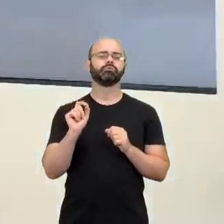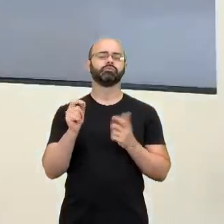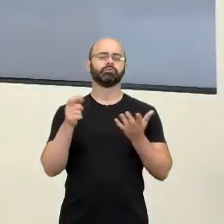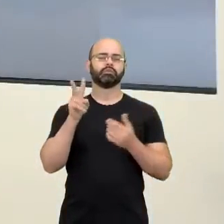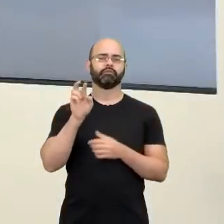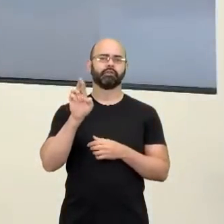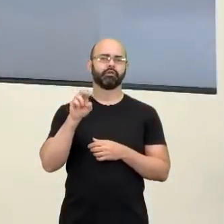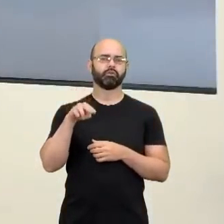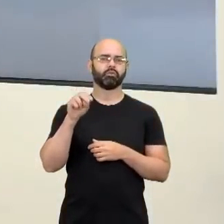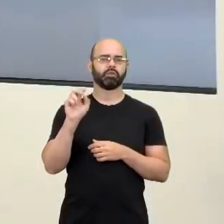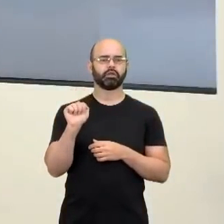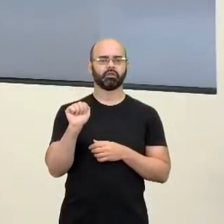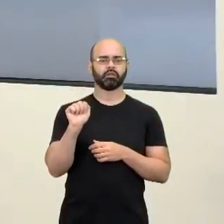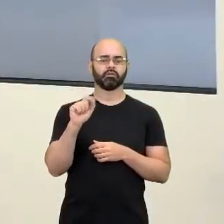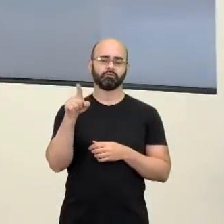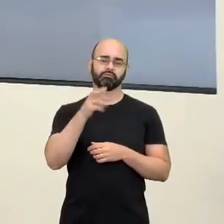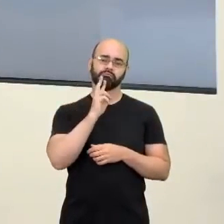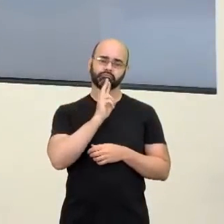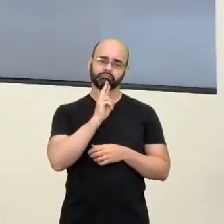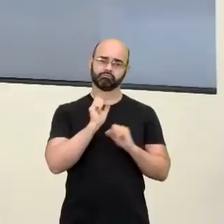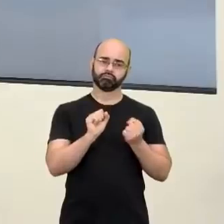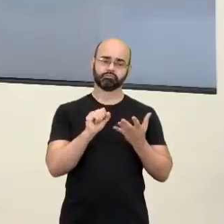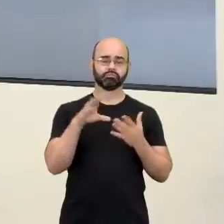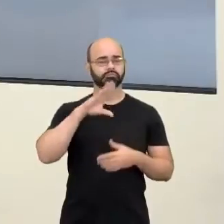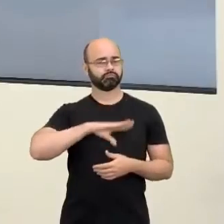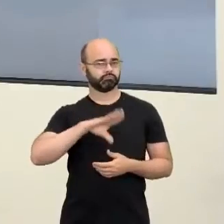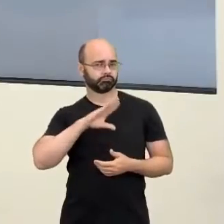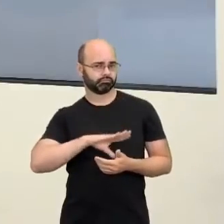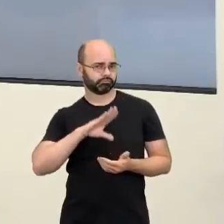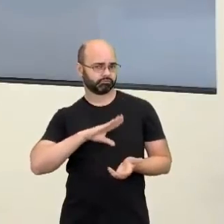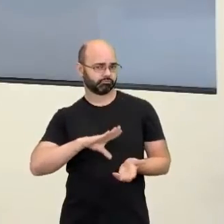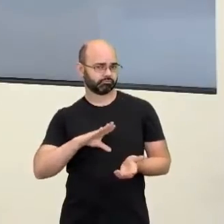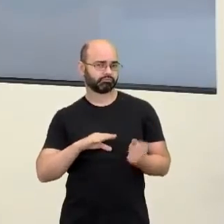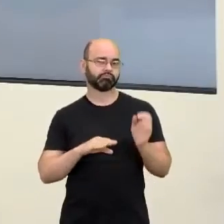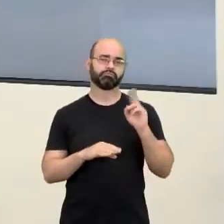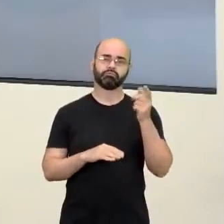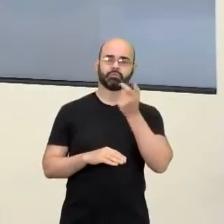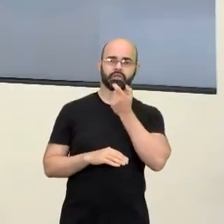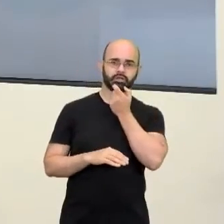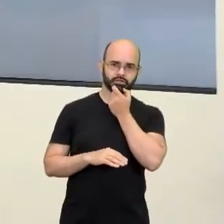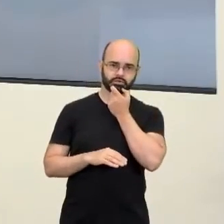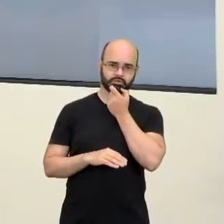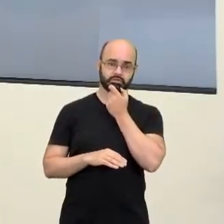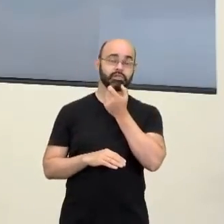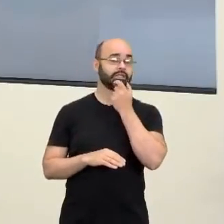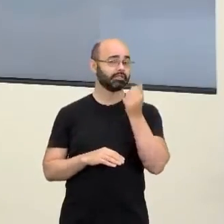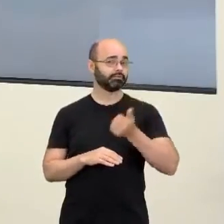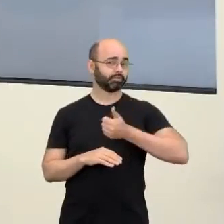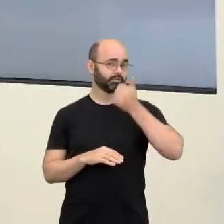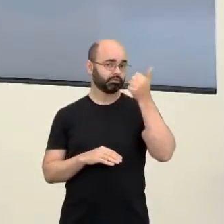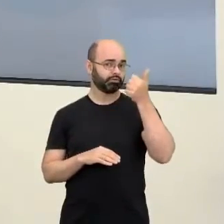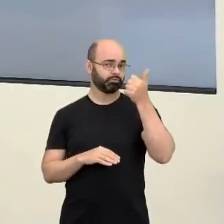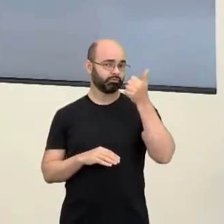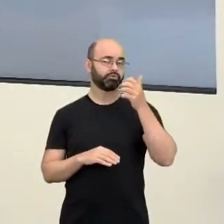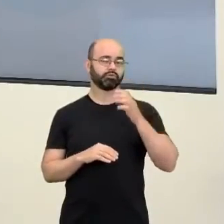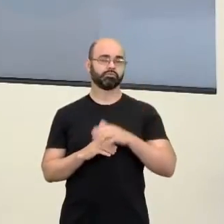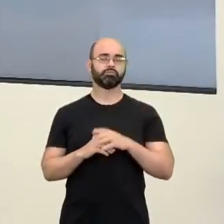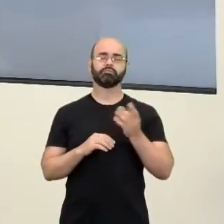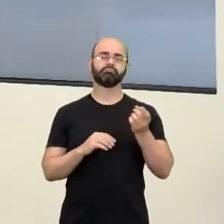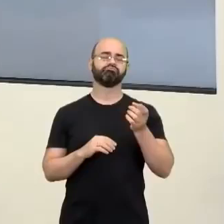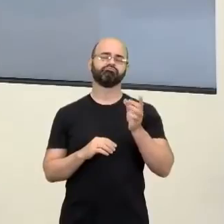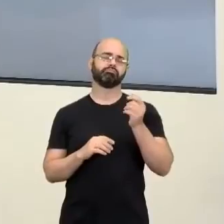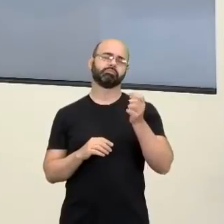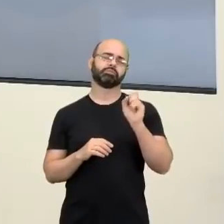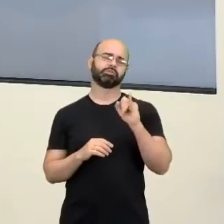Então, vocês podem colocar e responder em português ou em inglês. Responder em inglês melhor. Se quiser responder em português, não tem problema.